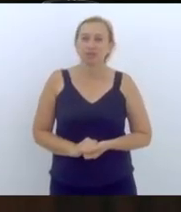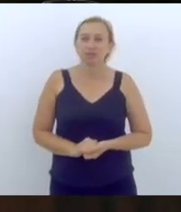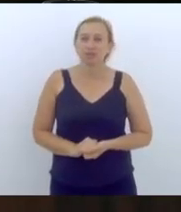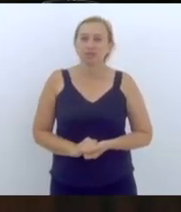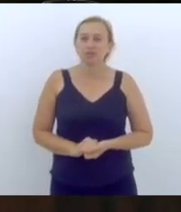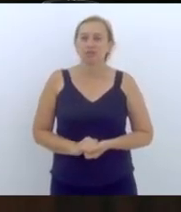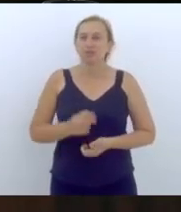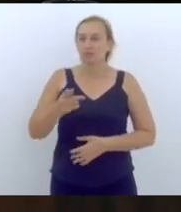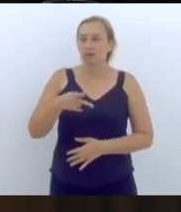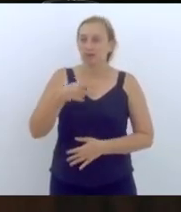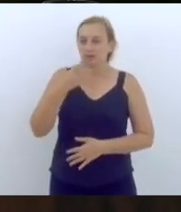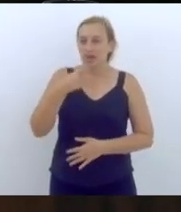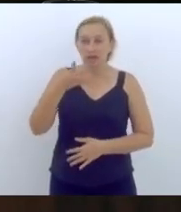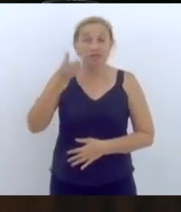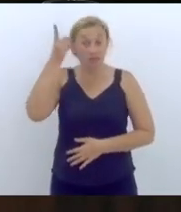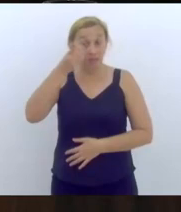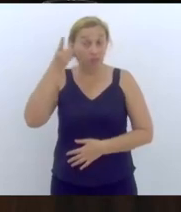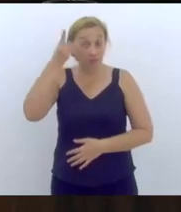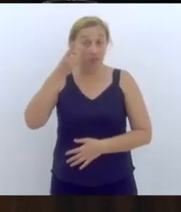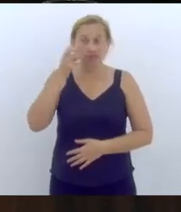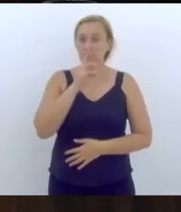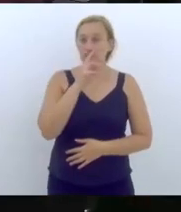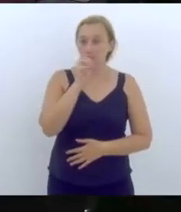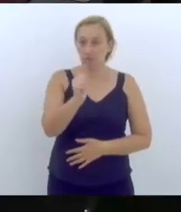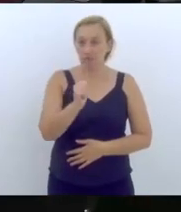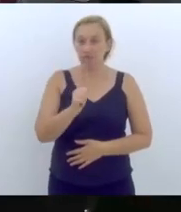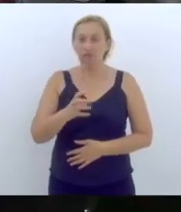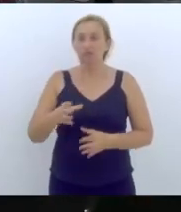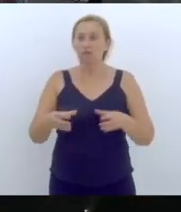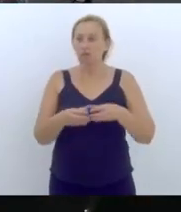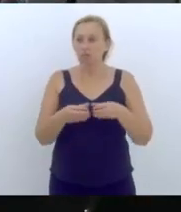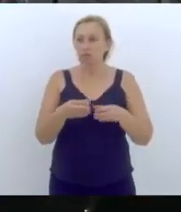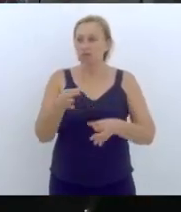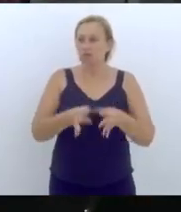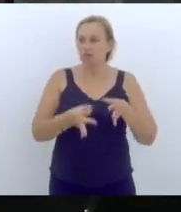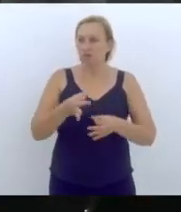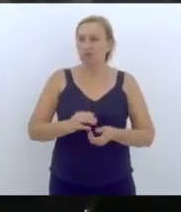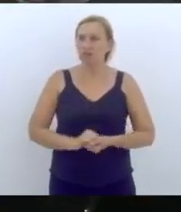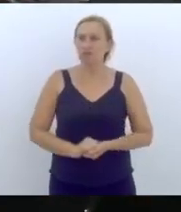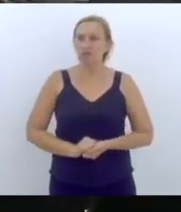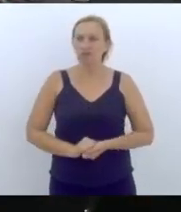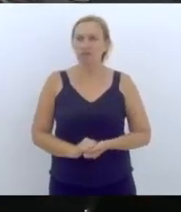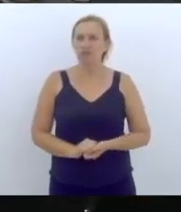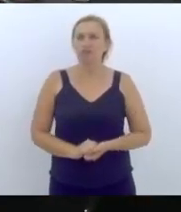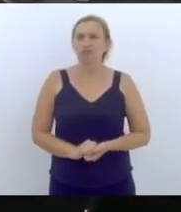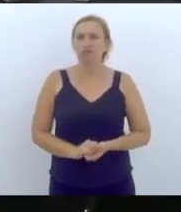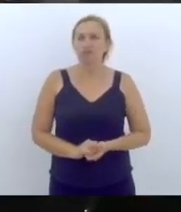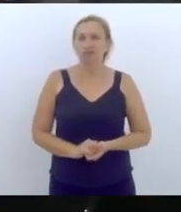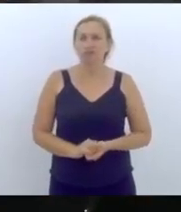Para emitir parecer, deputado Rodrigo Amorim, pela Comissão de Constituição e Justiça.